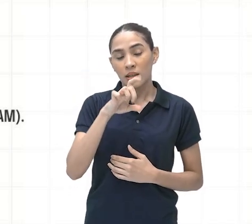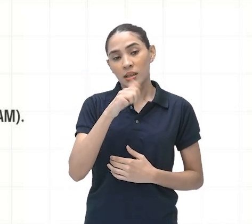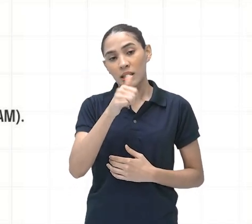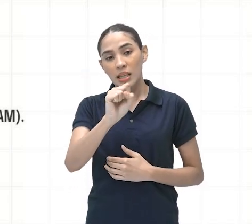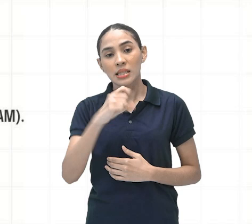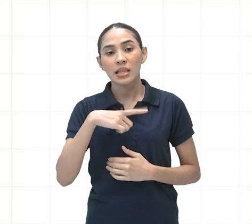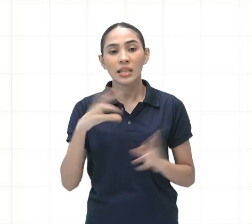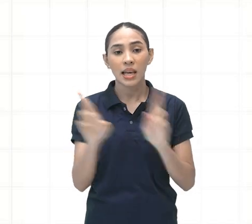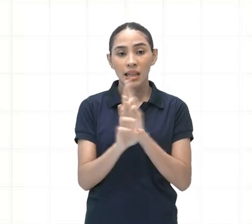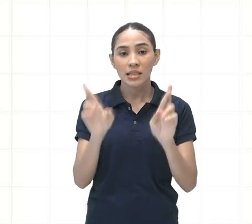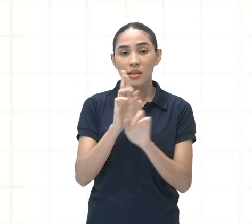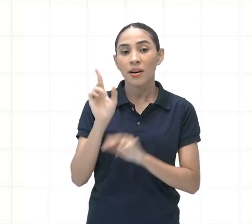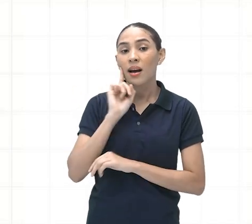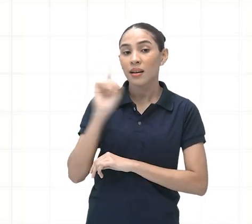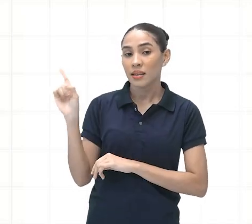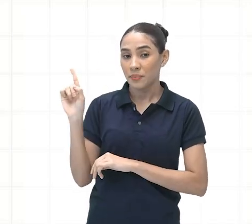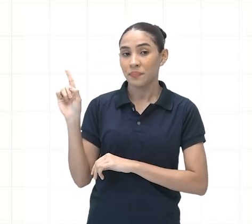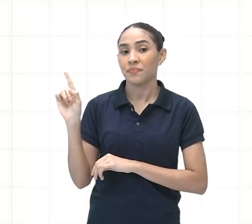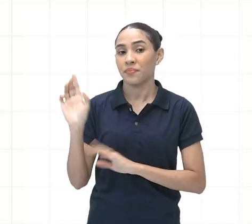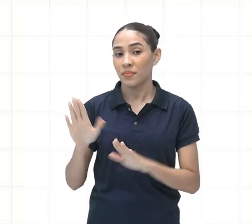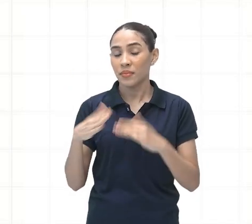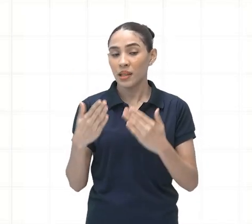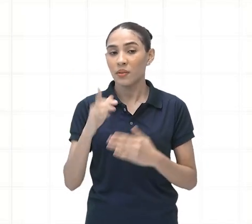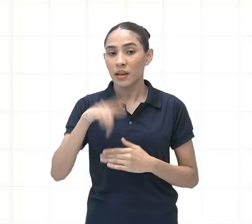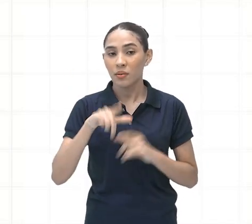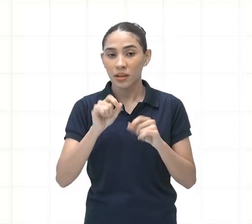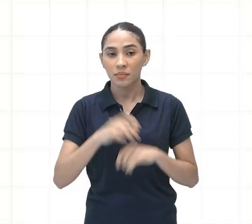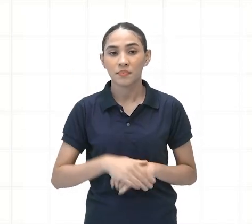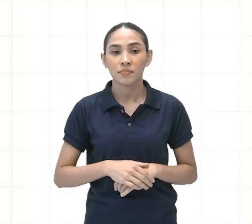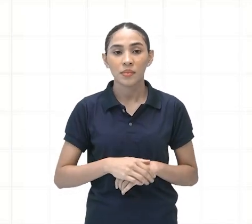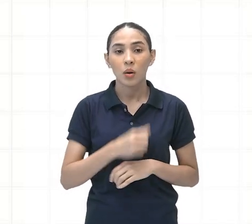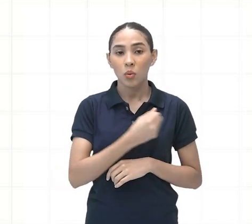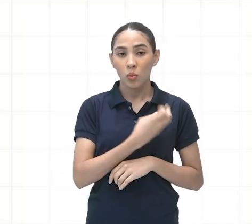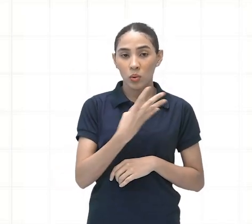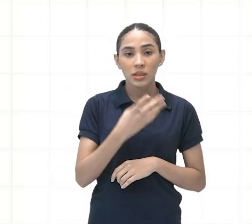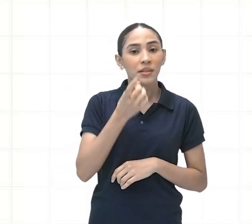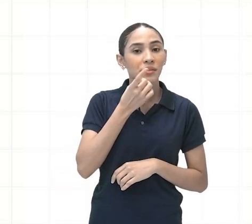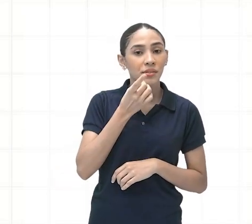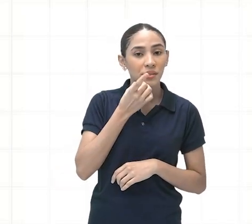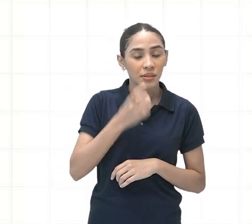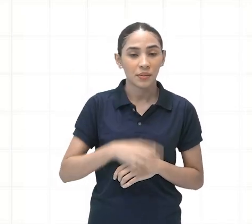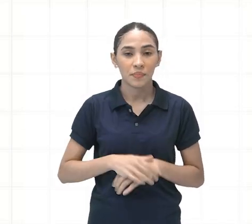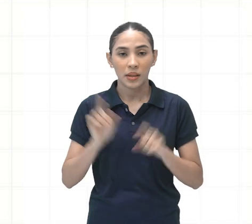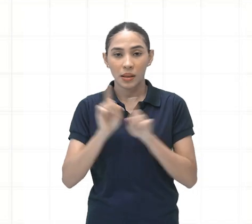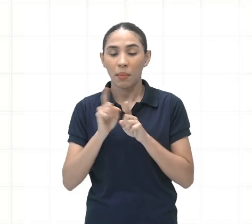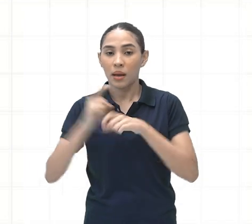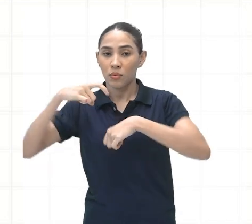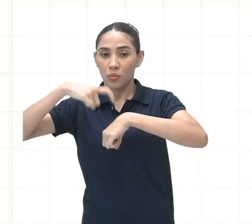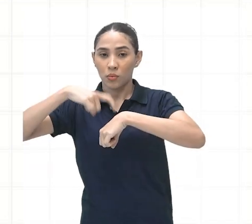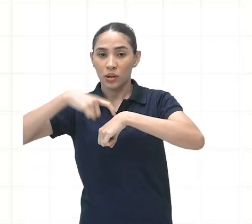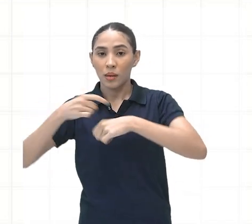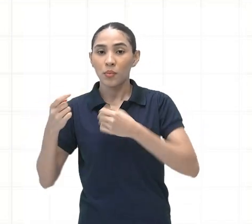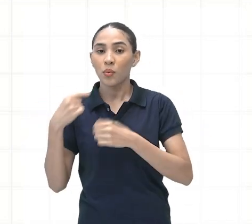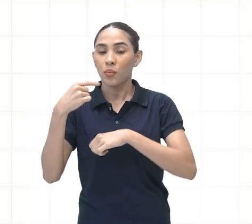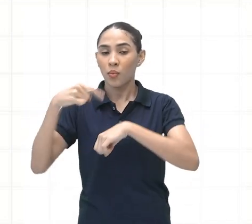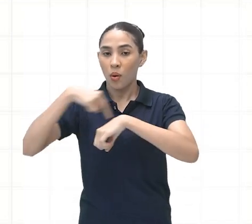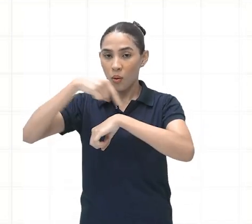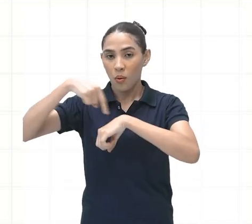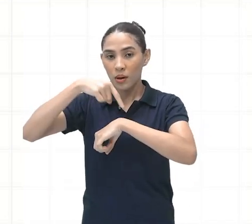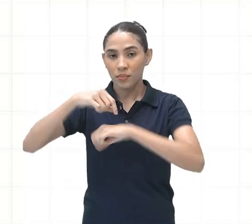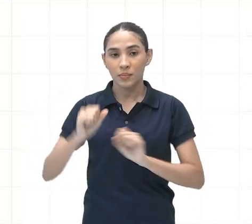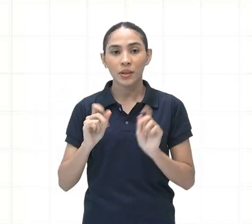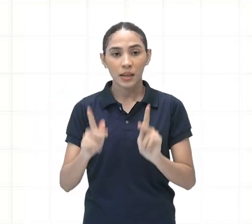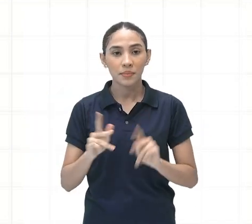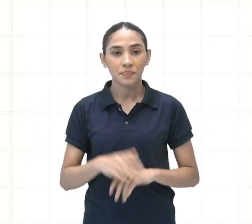grandezas relacionadas aí, professor? As grandezas é a quantidade de dias e o tempo que ele trabalha em horas. Tudo